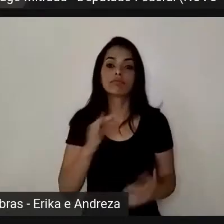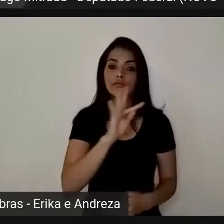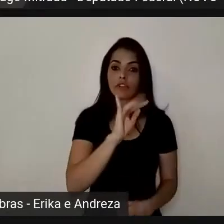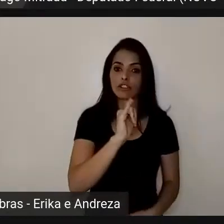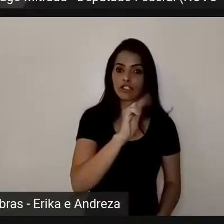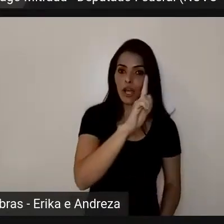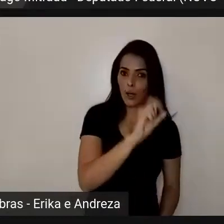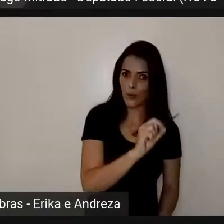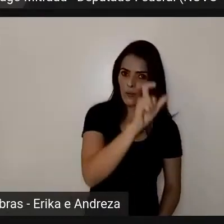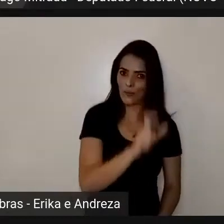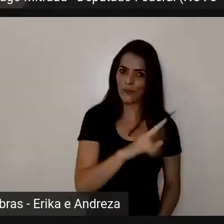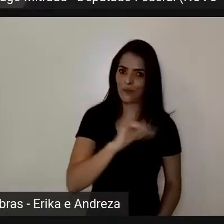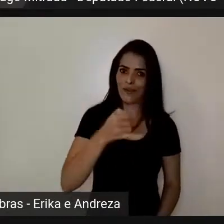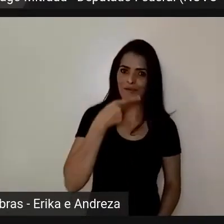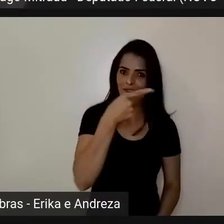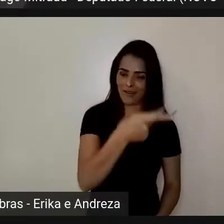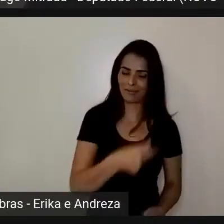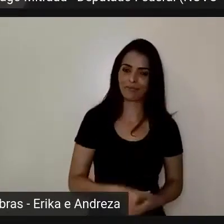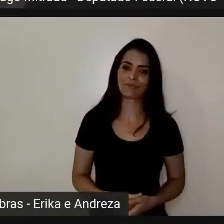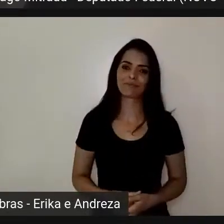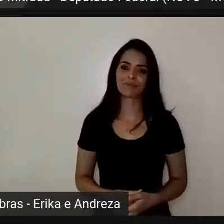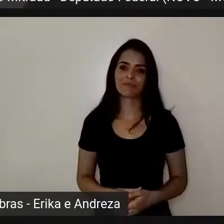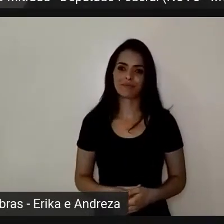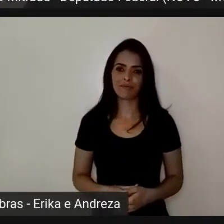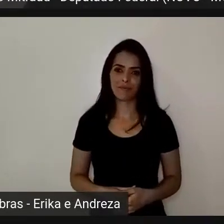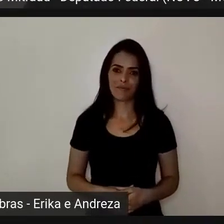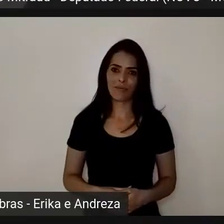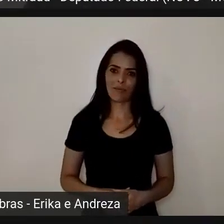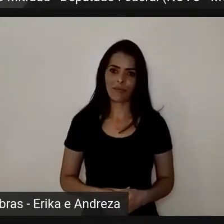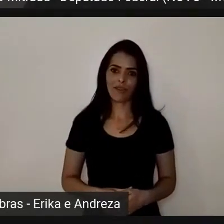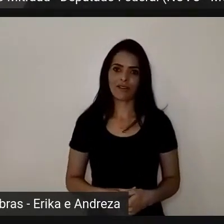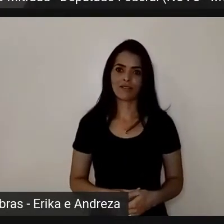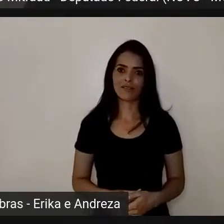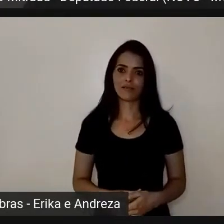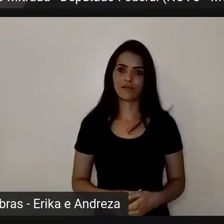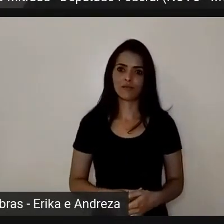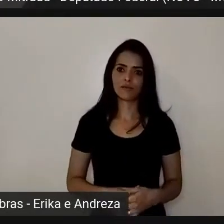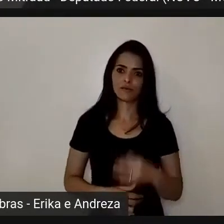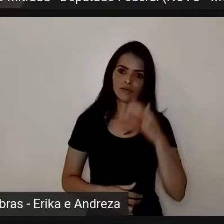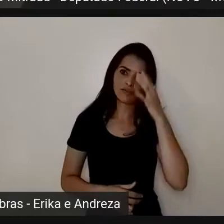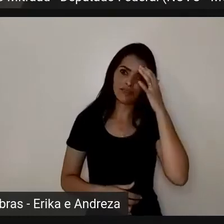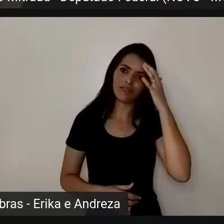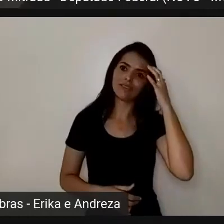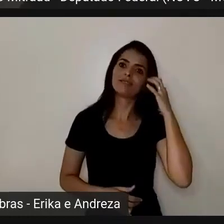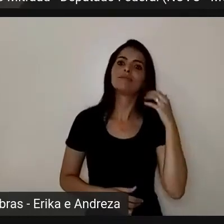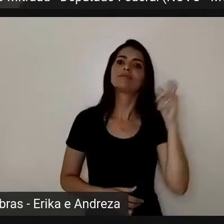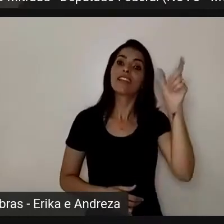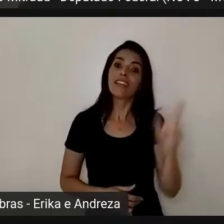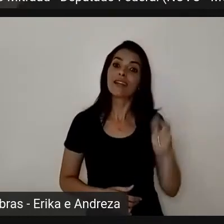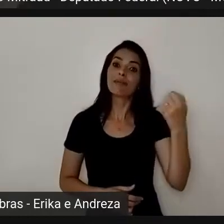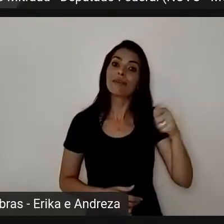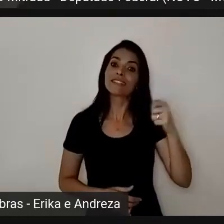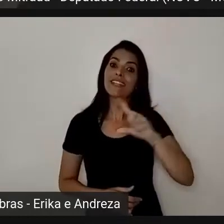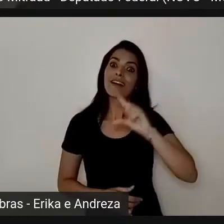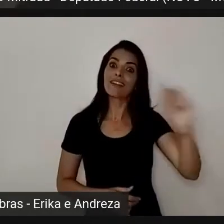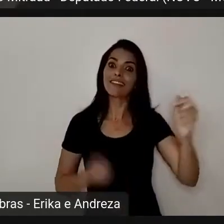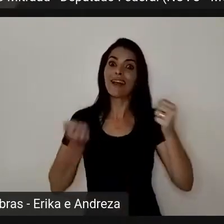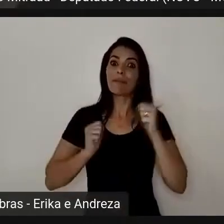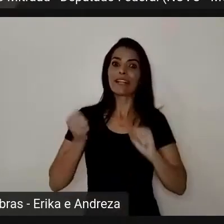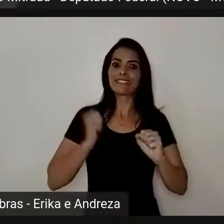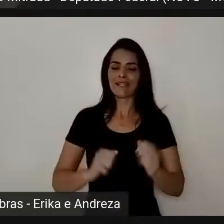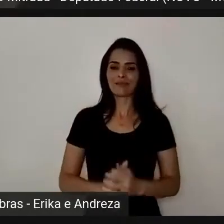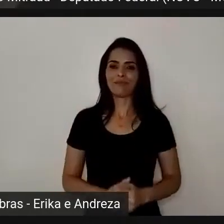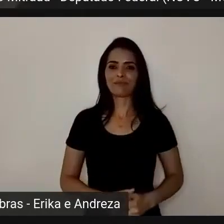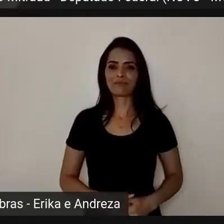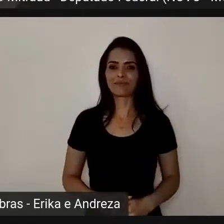e o Israel Batista sobre isso, professor Israel. Pode começar com o Tiago Mitrô, já que ele está no compromisso. Apressado. Não, vamos